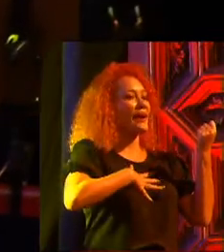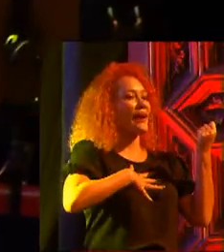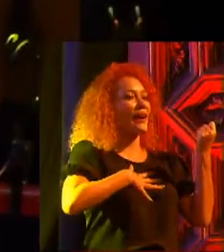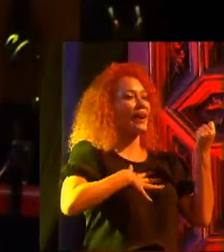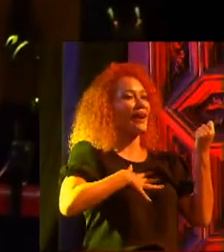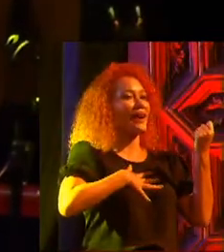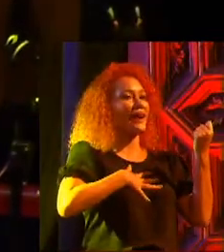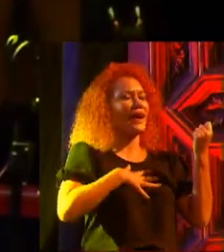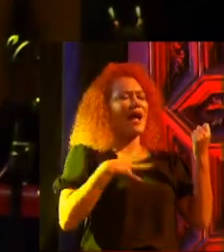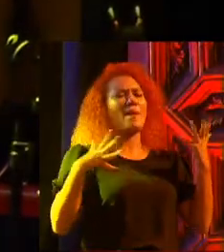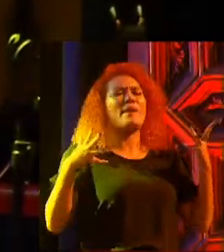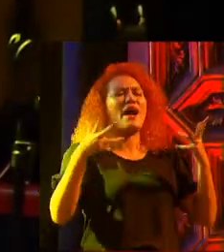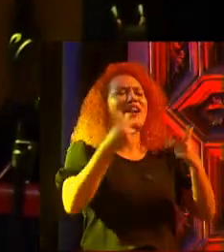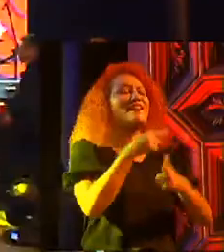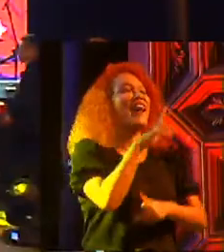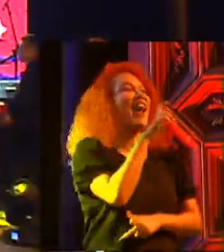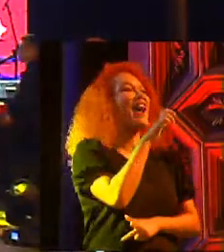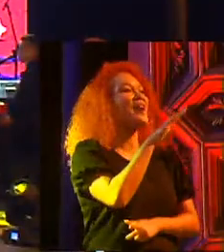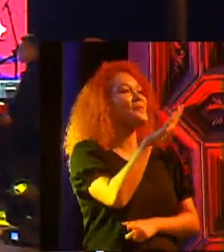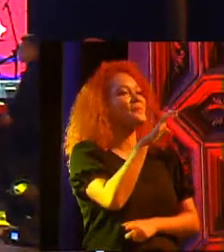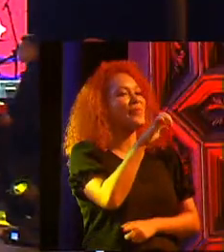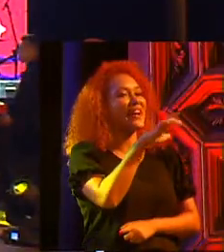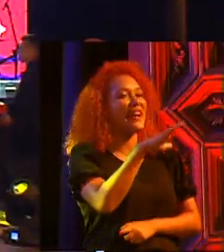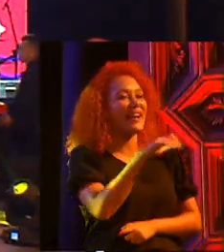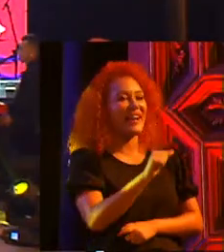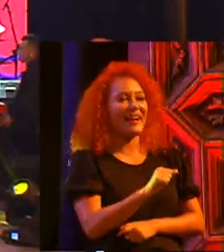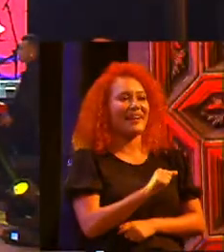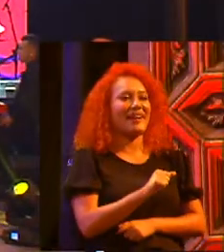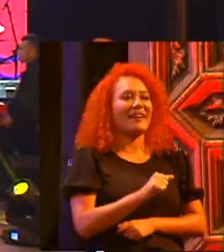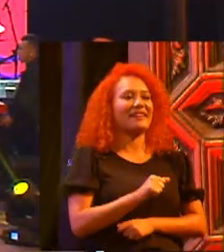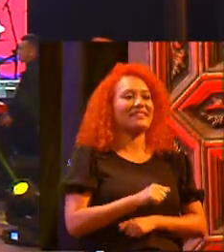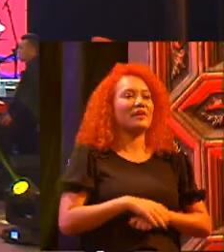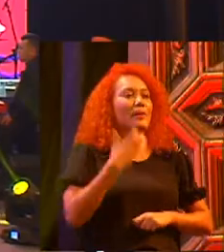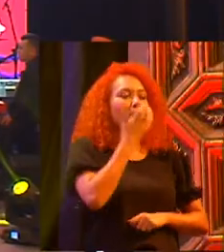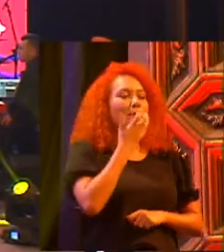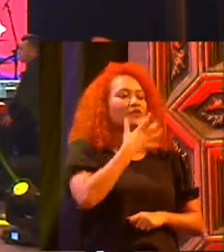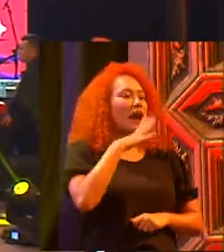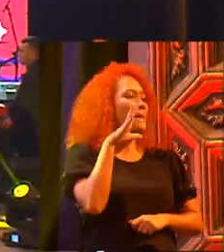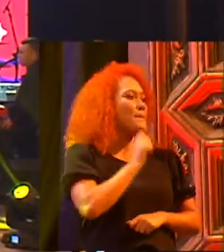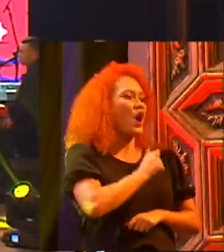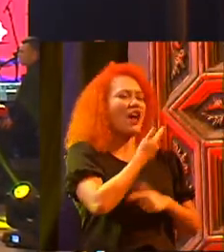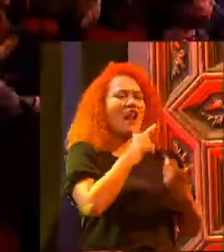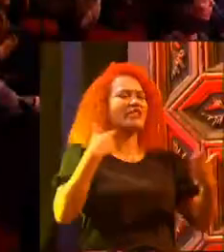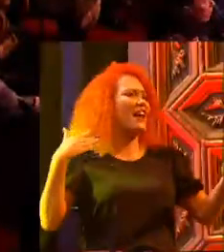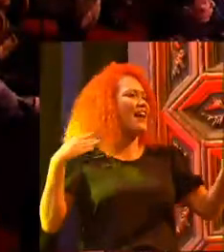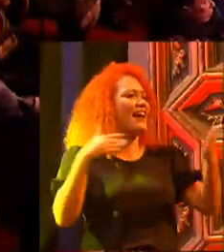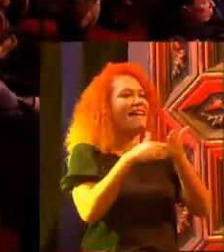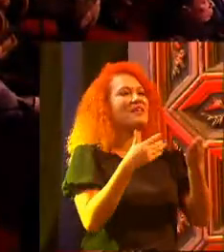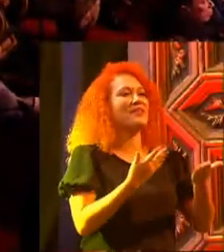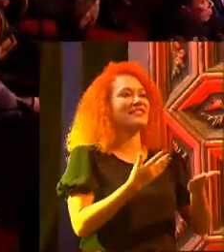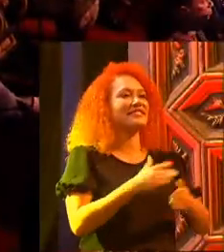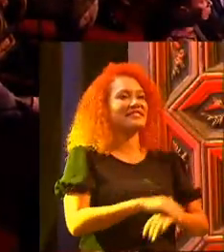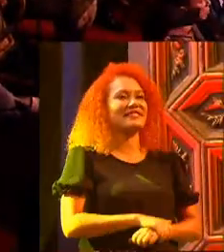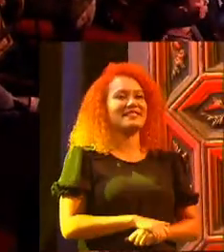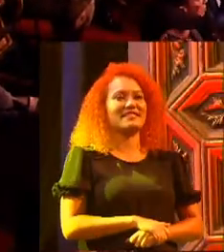Ela é maravilhosa. Rebeca Lindsay, música Amor Sem Limites! Uhul!